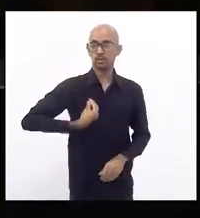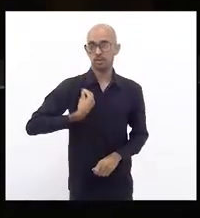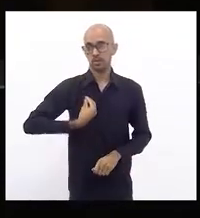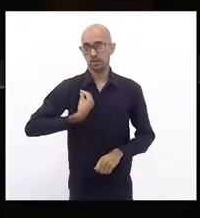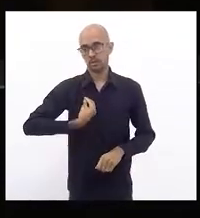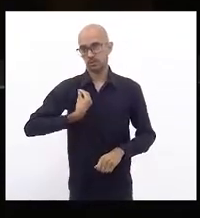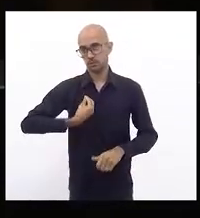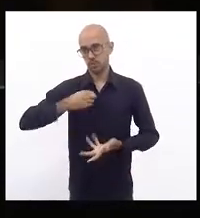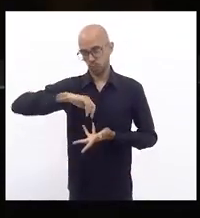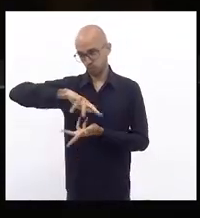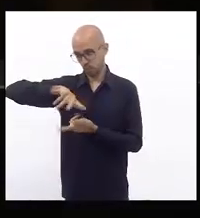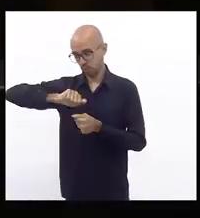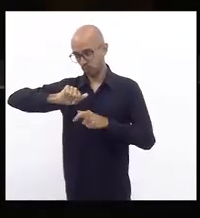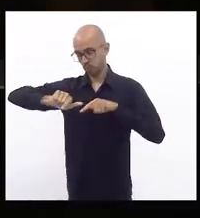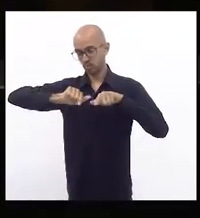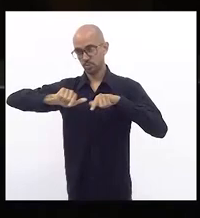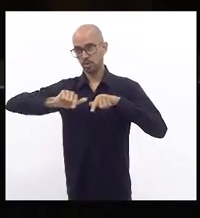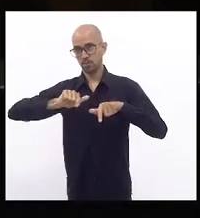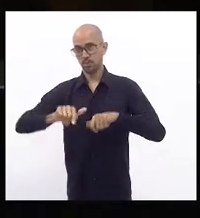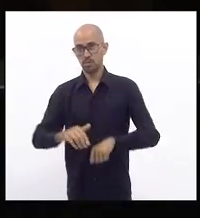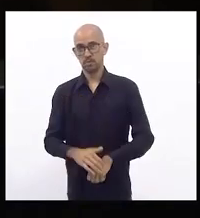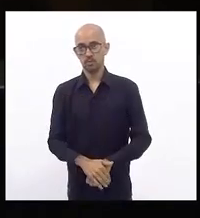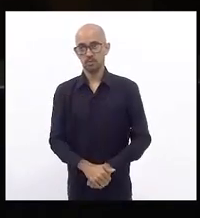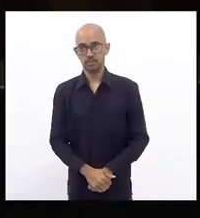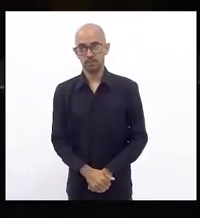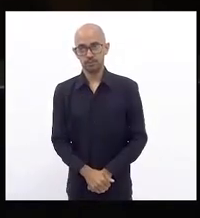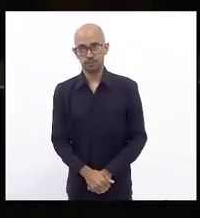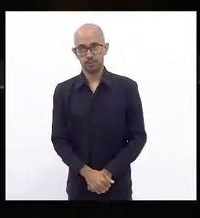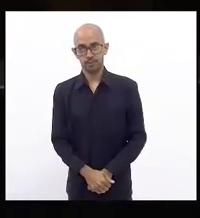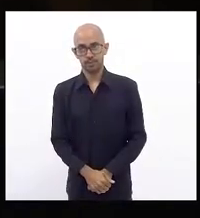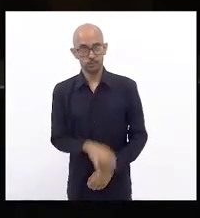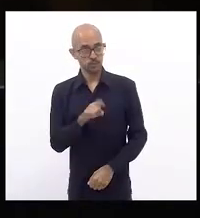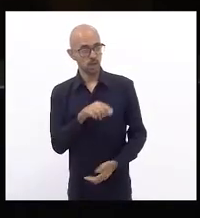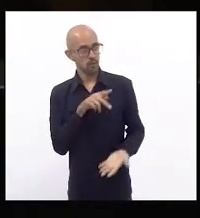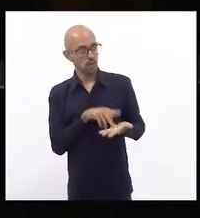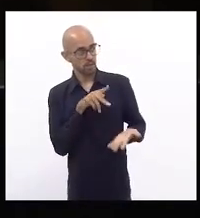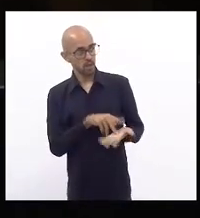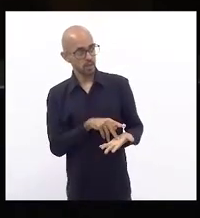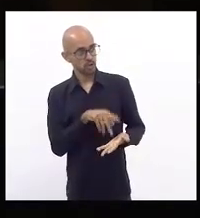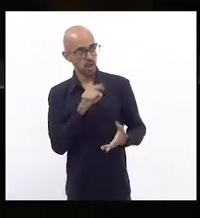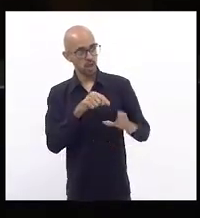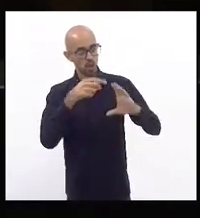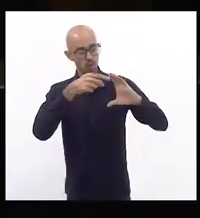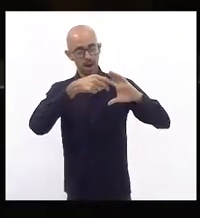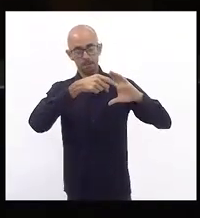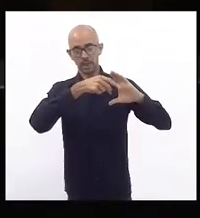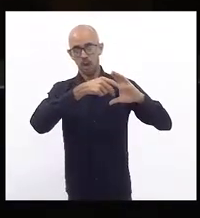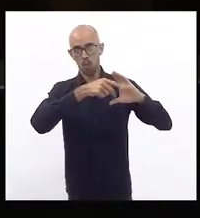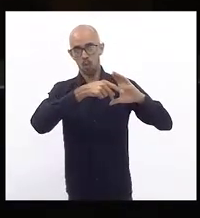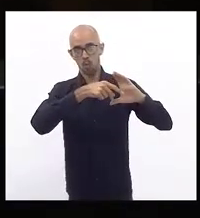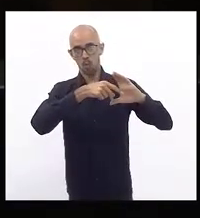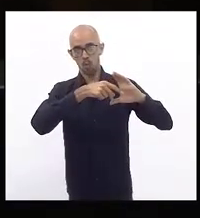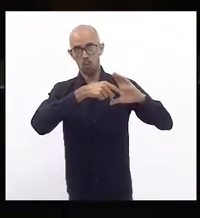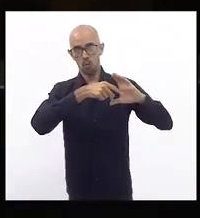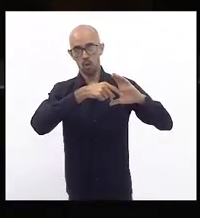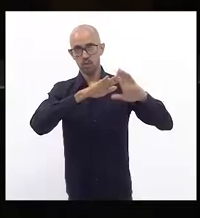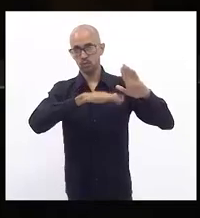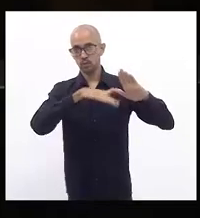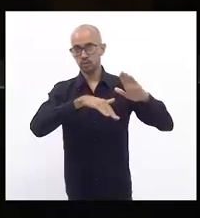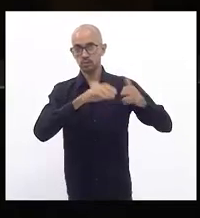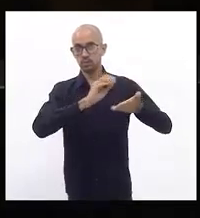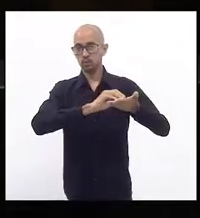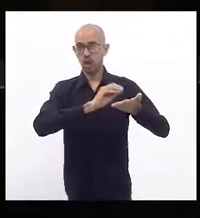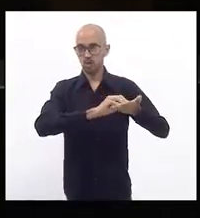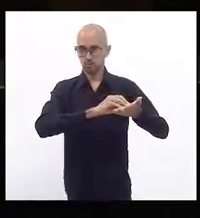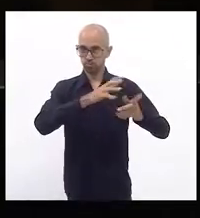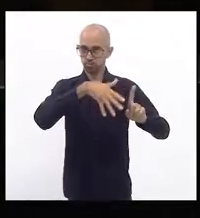do mundo do trabalho. Esta que é a verdade. É o capital. Às vezes as pessoas não falam, porque